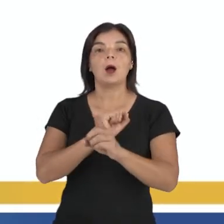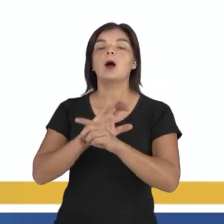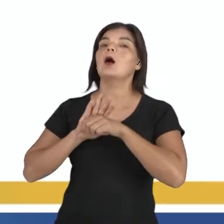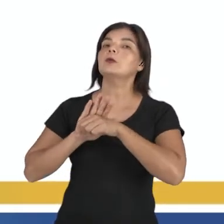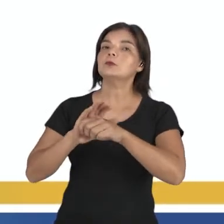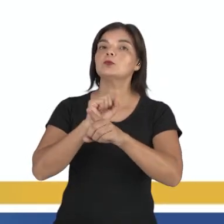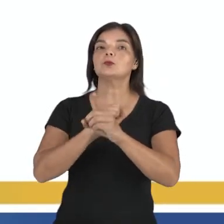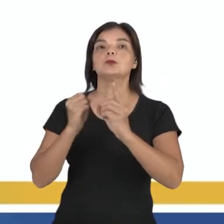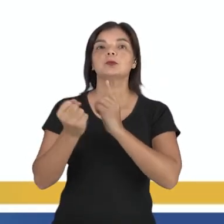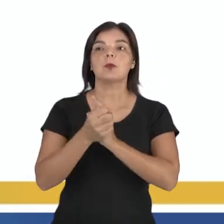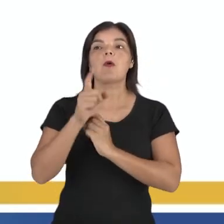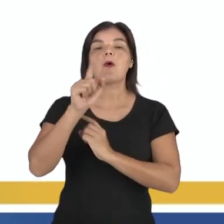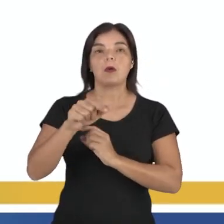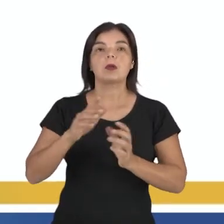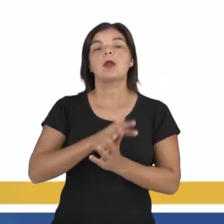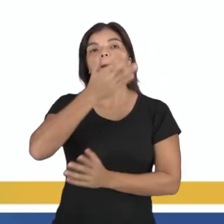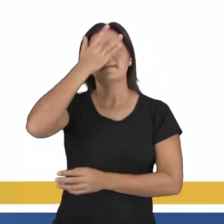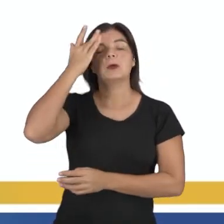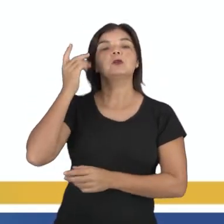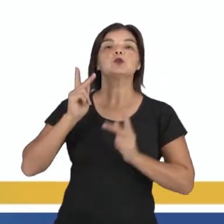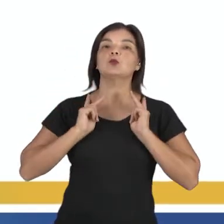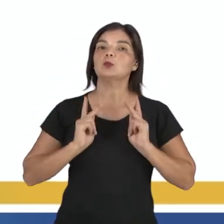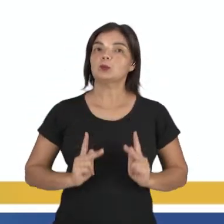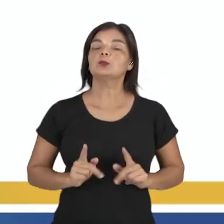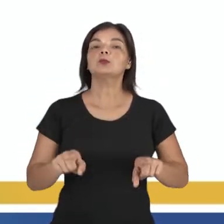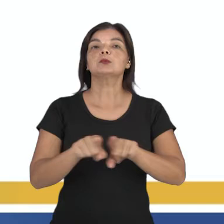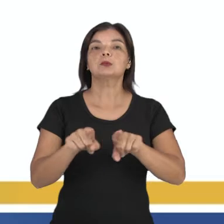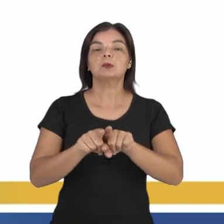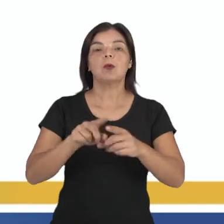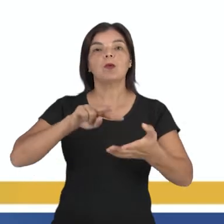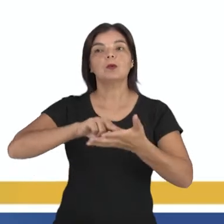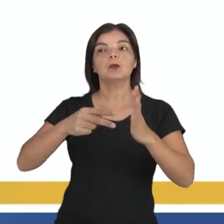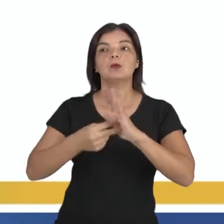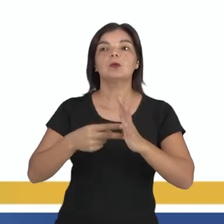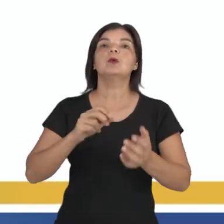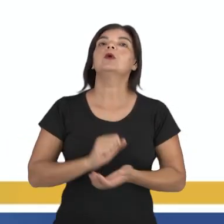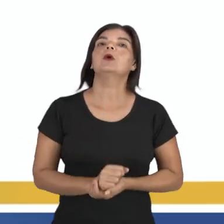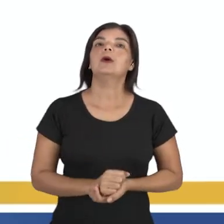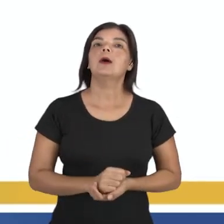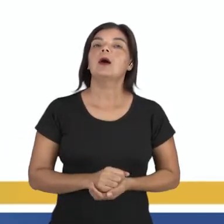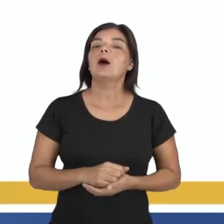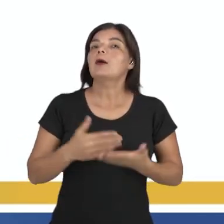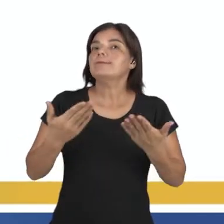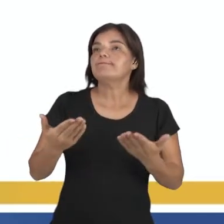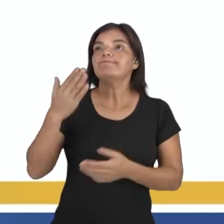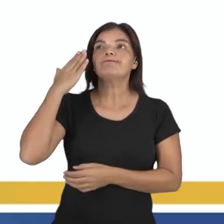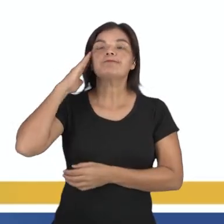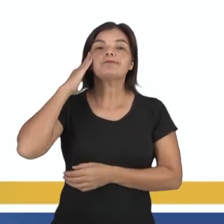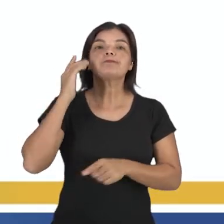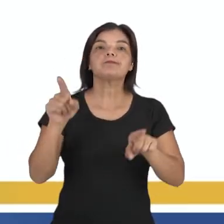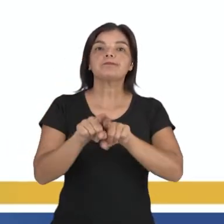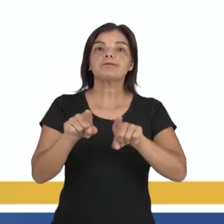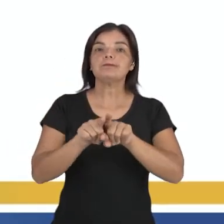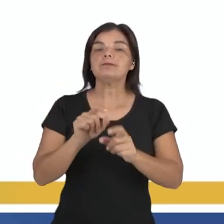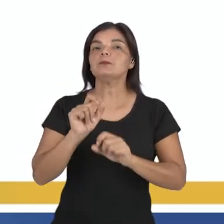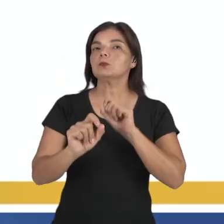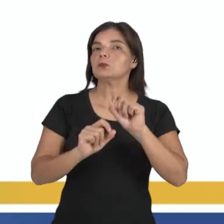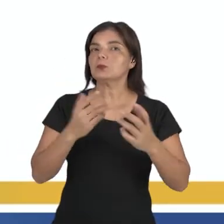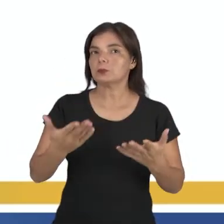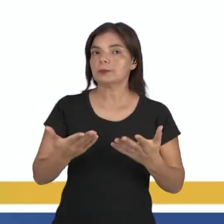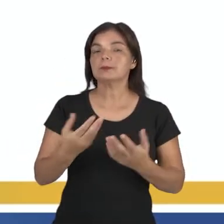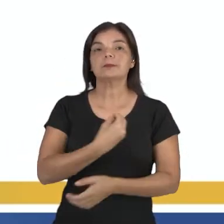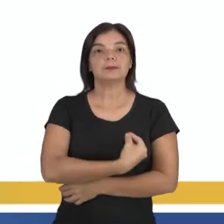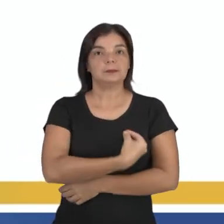social, que é a conduta humana dotada de significado, ou seja, a compreensão a respeito